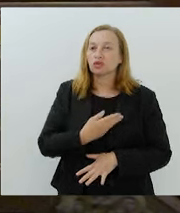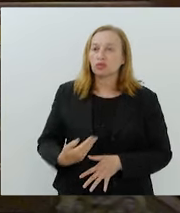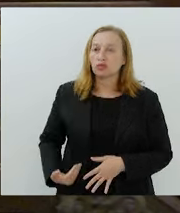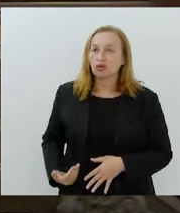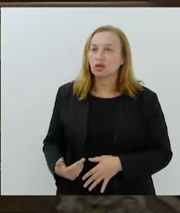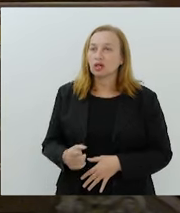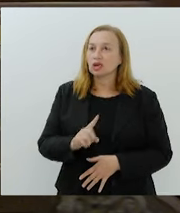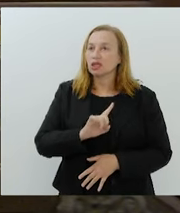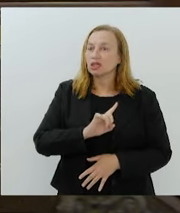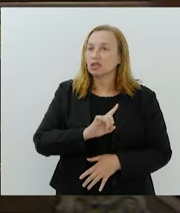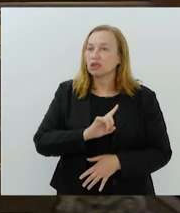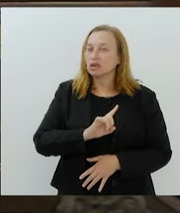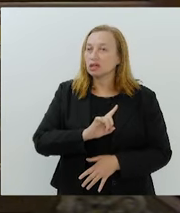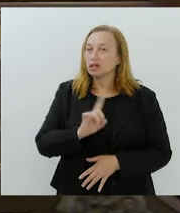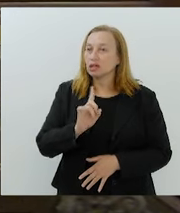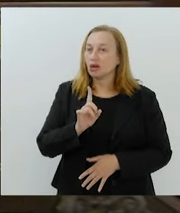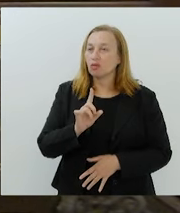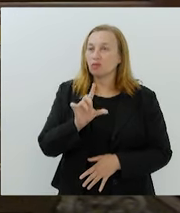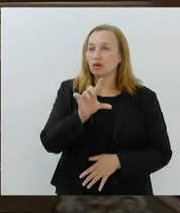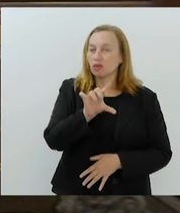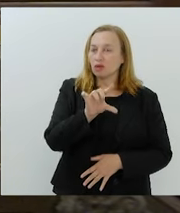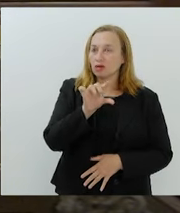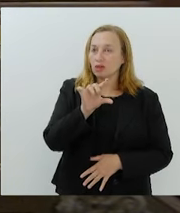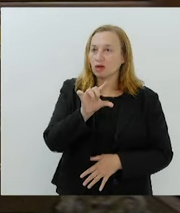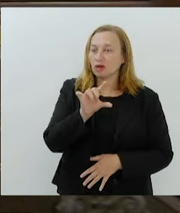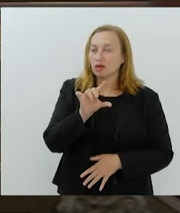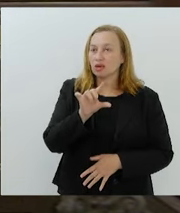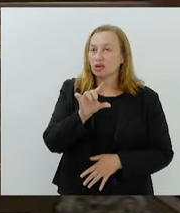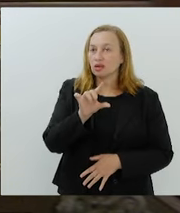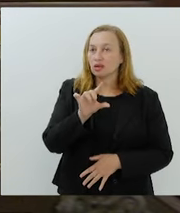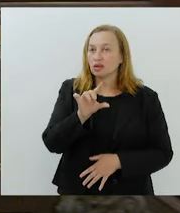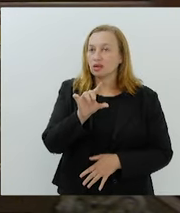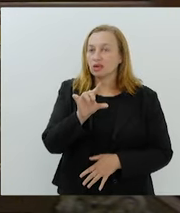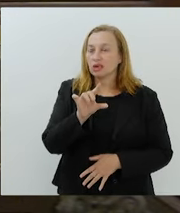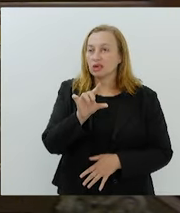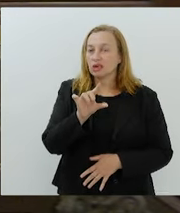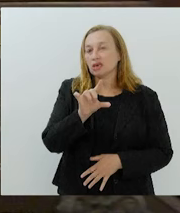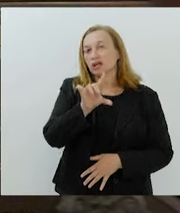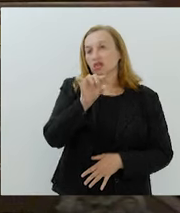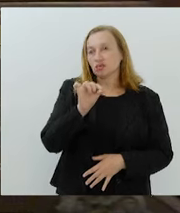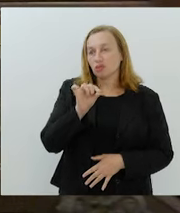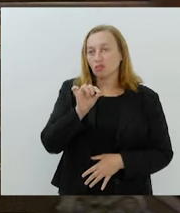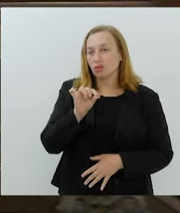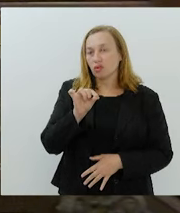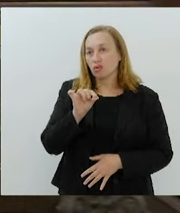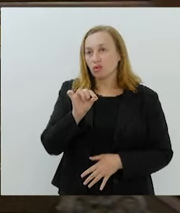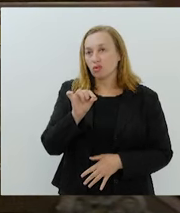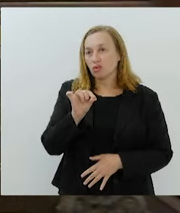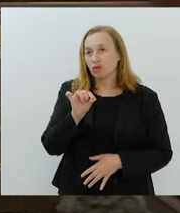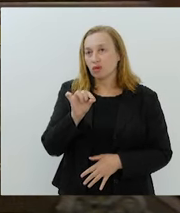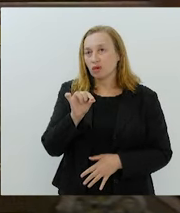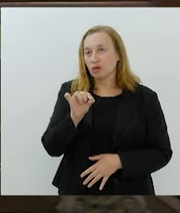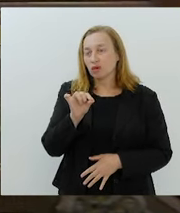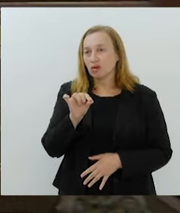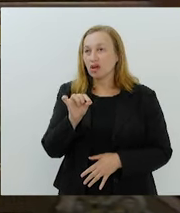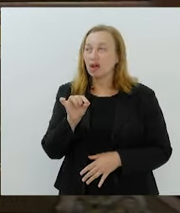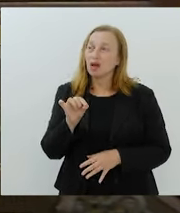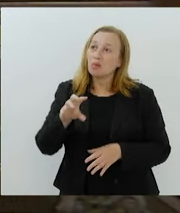deveria ser opcional, uma alternativa, um adendo ao planejamento.